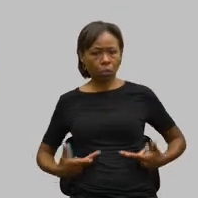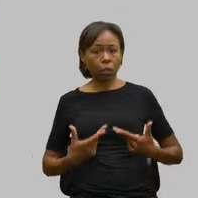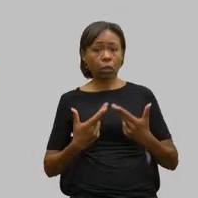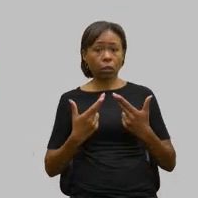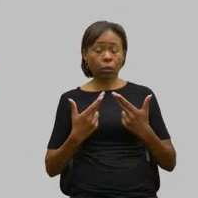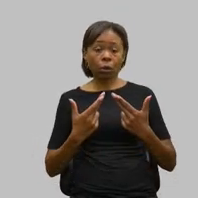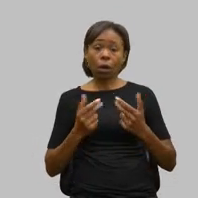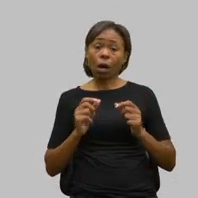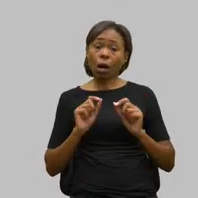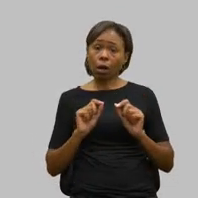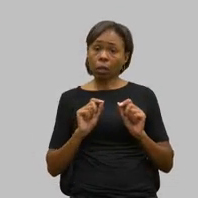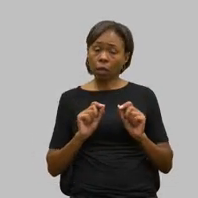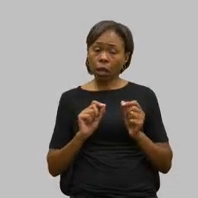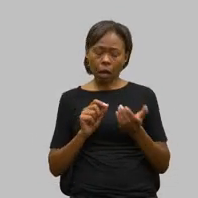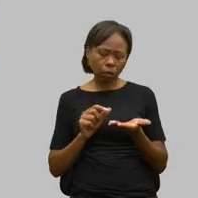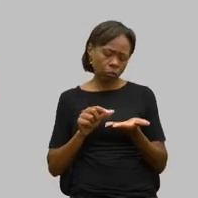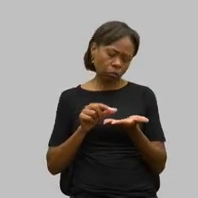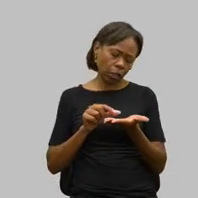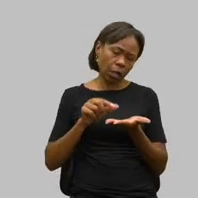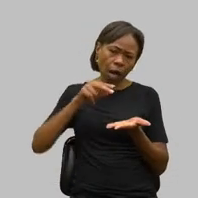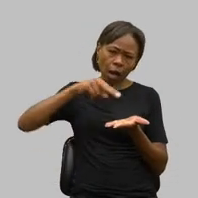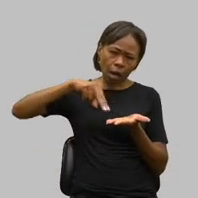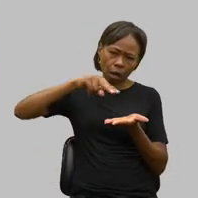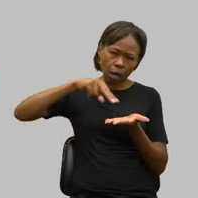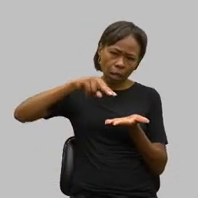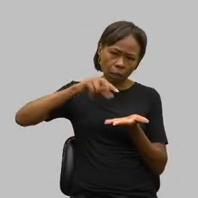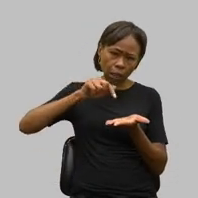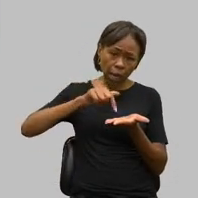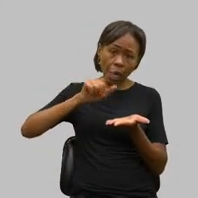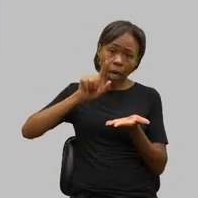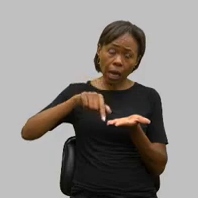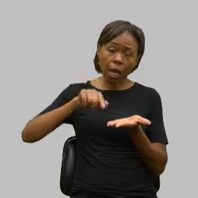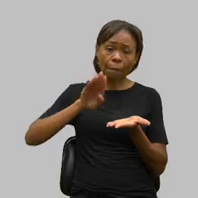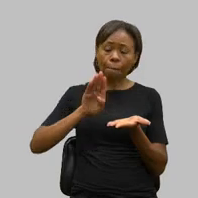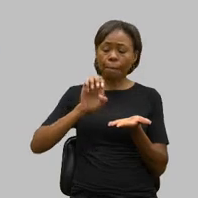como benigno. Paga 80 reais.